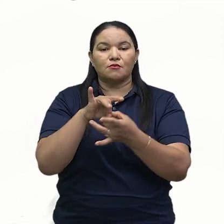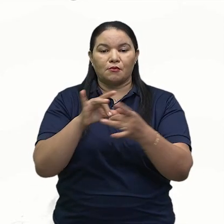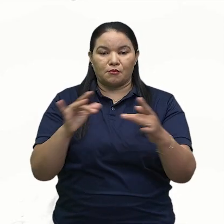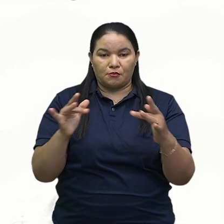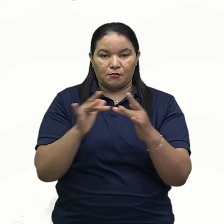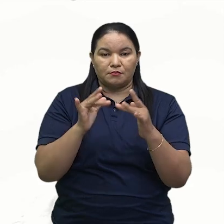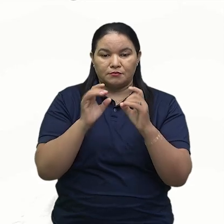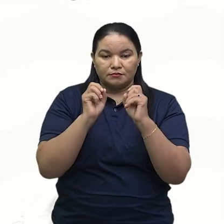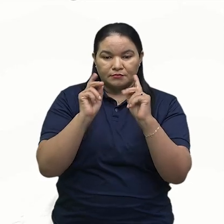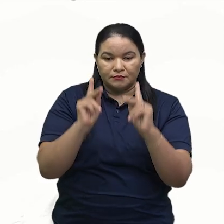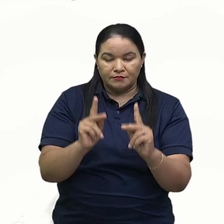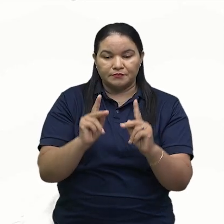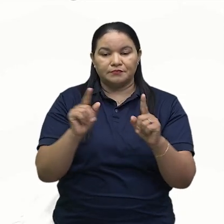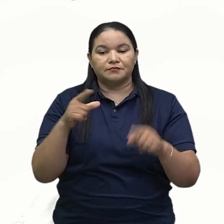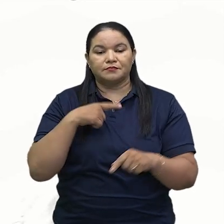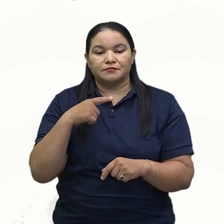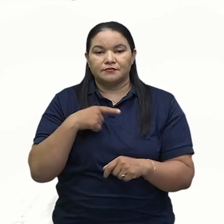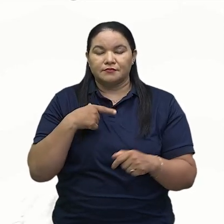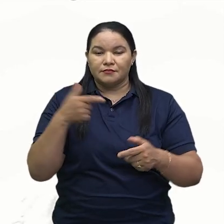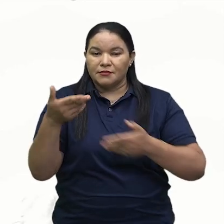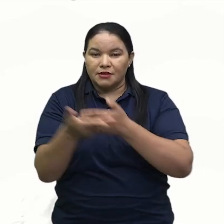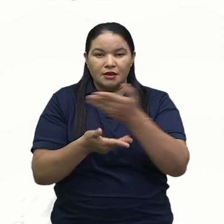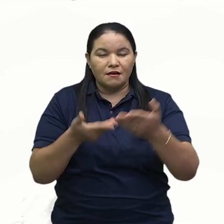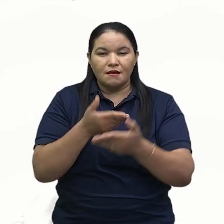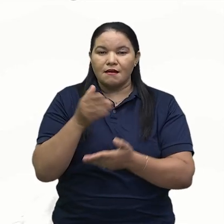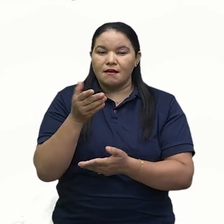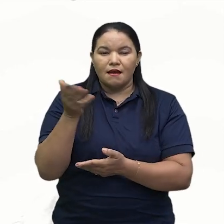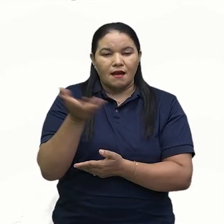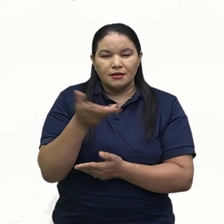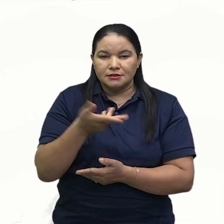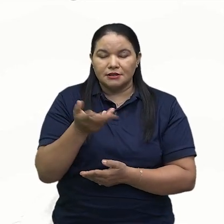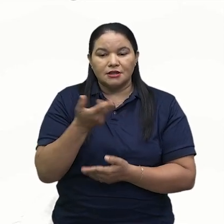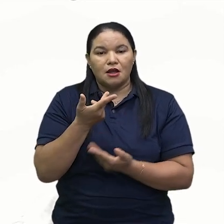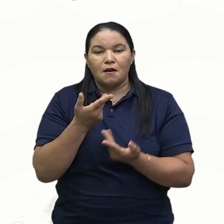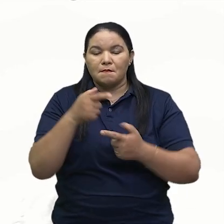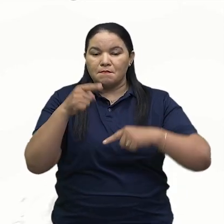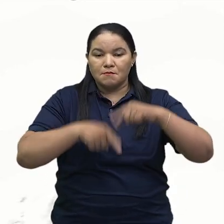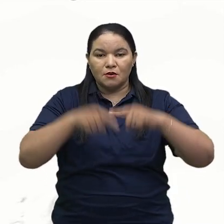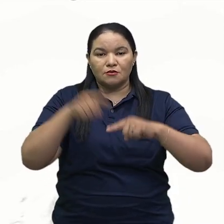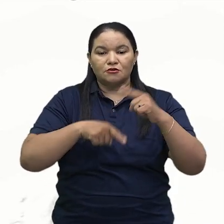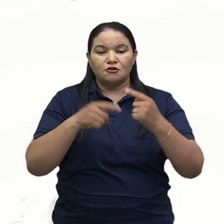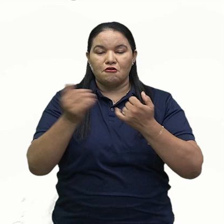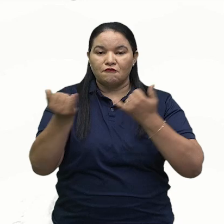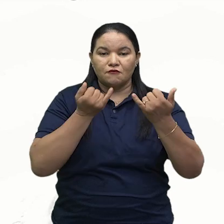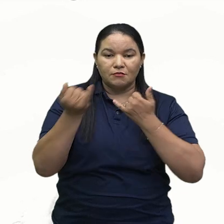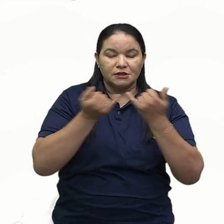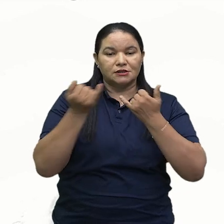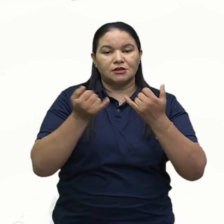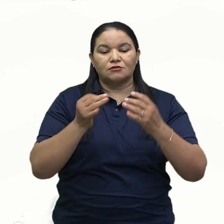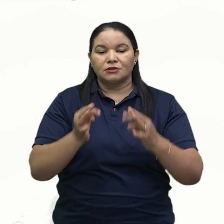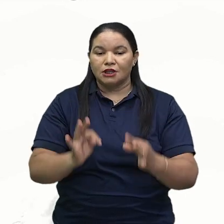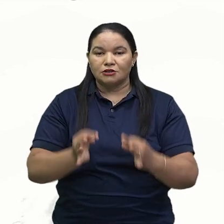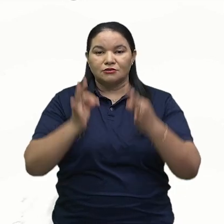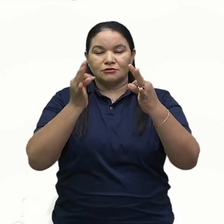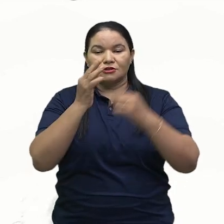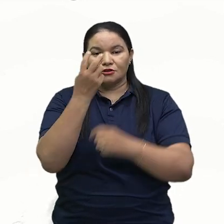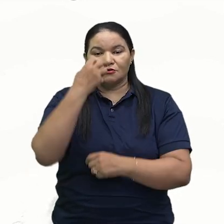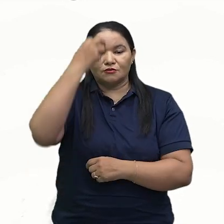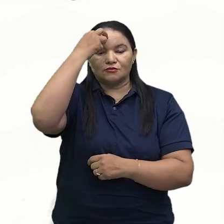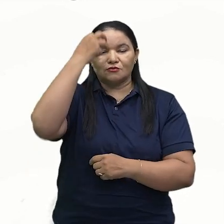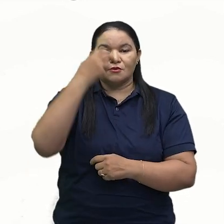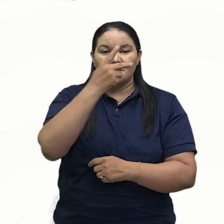ela envolve ali trocas rápidas de produtos, informações, tecnologias,